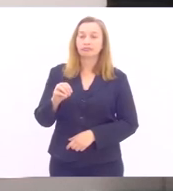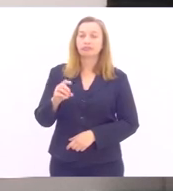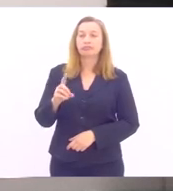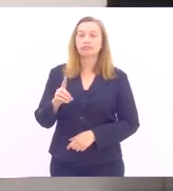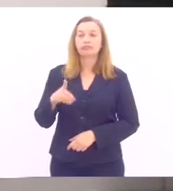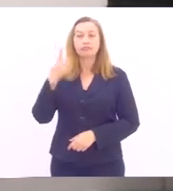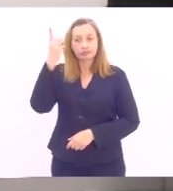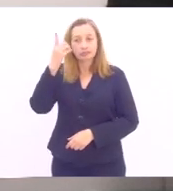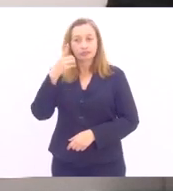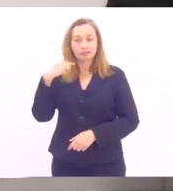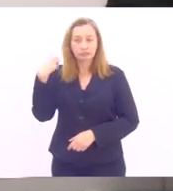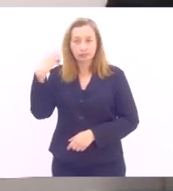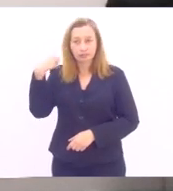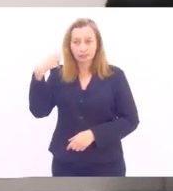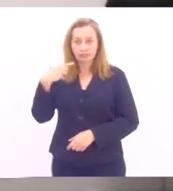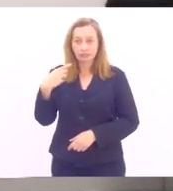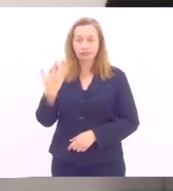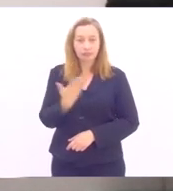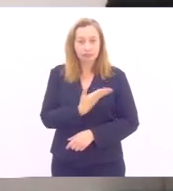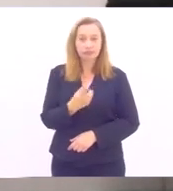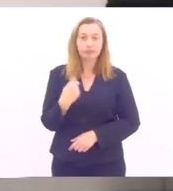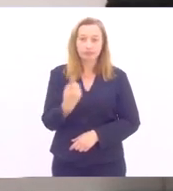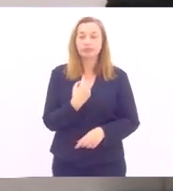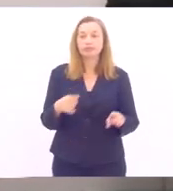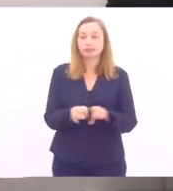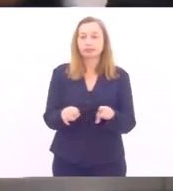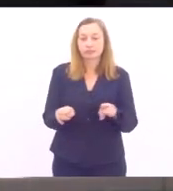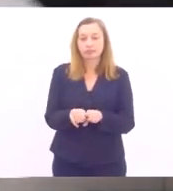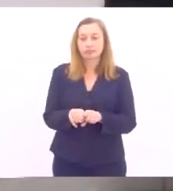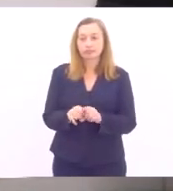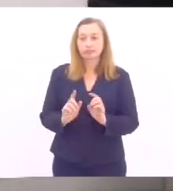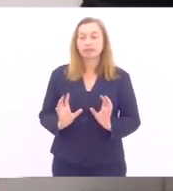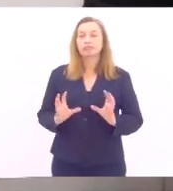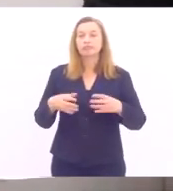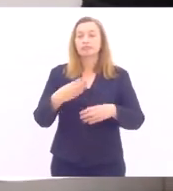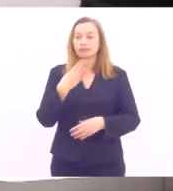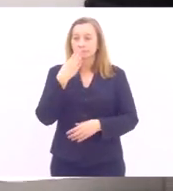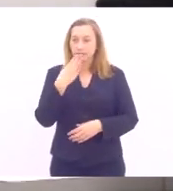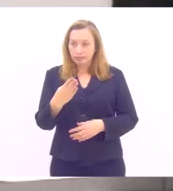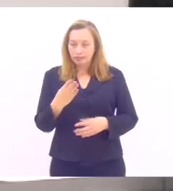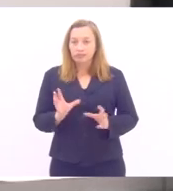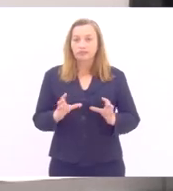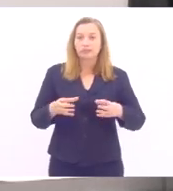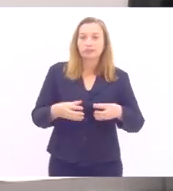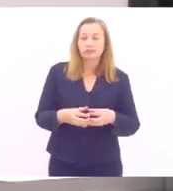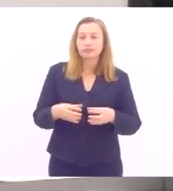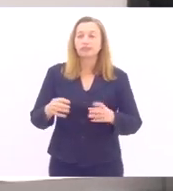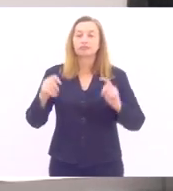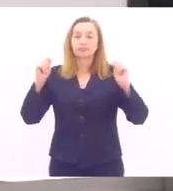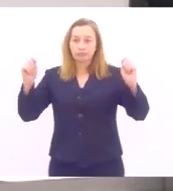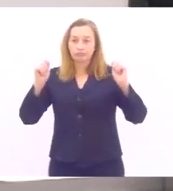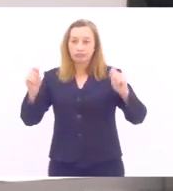parceiro nosso antigo também, homenagear as torcidas que já haviam abolido